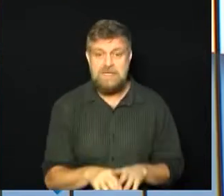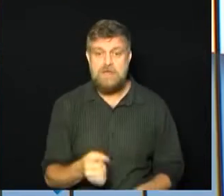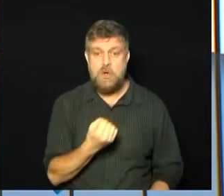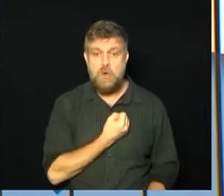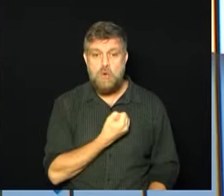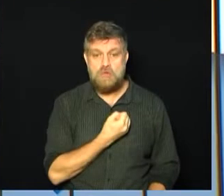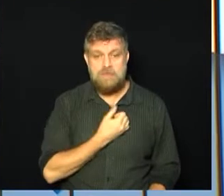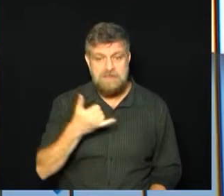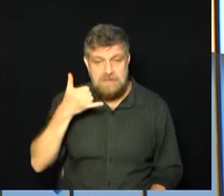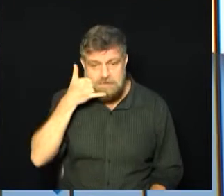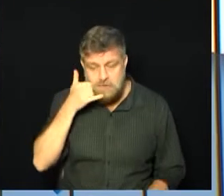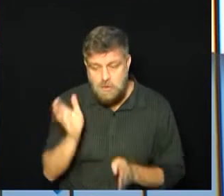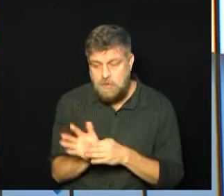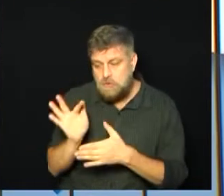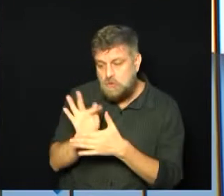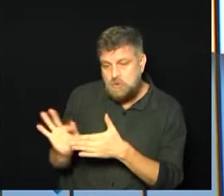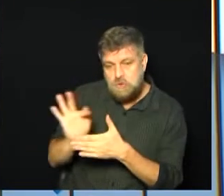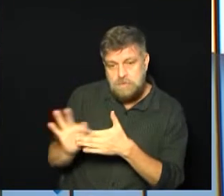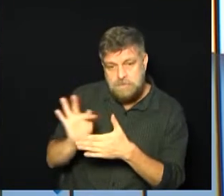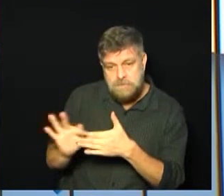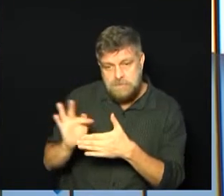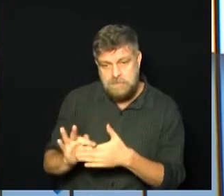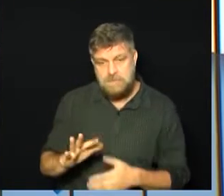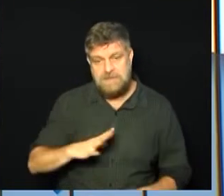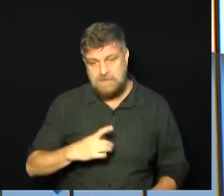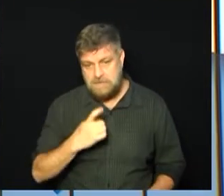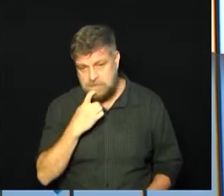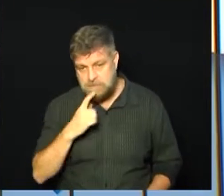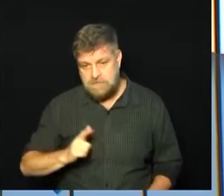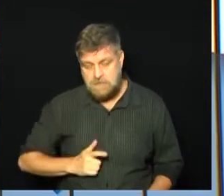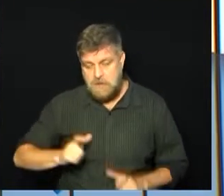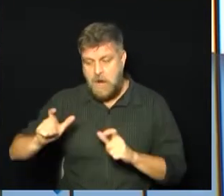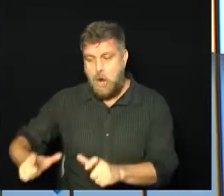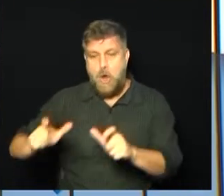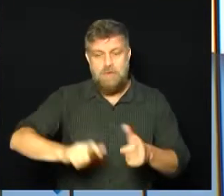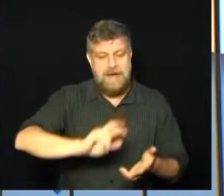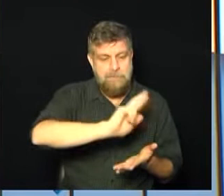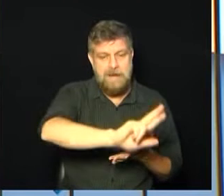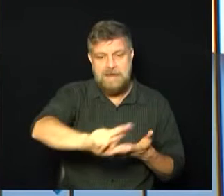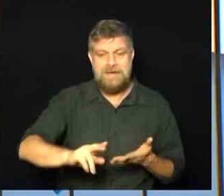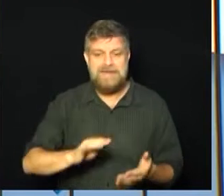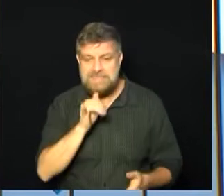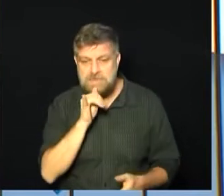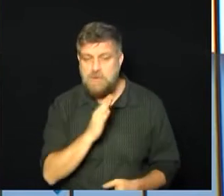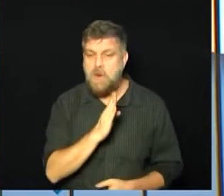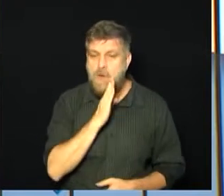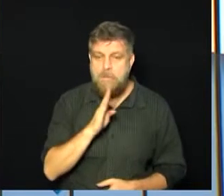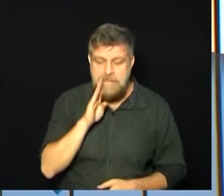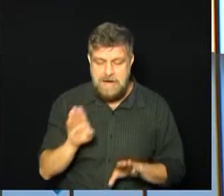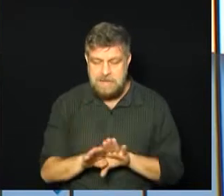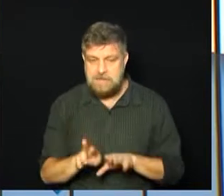do telefone do Conselho Tutelar de Campinas em diversos estabelecimentos, como bares,